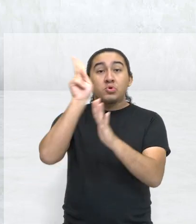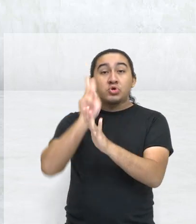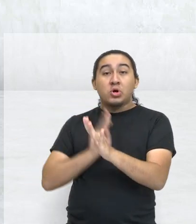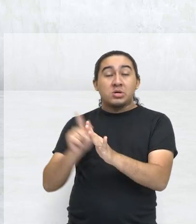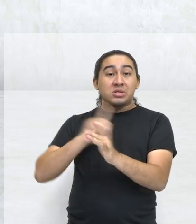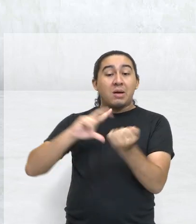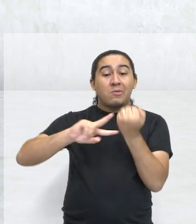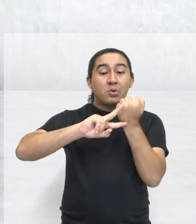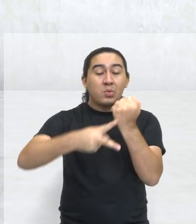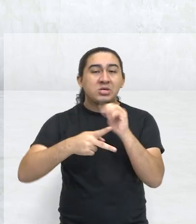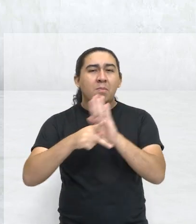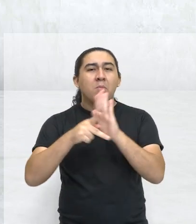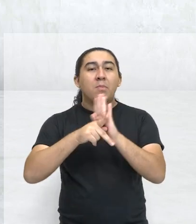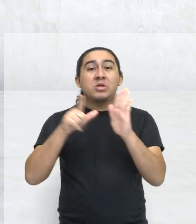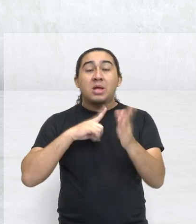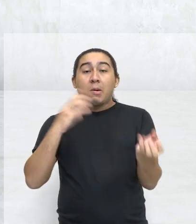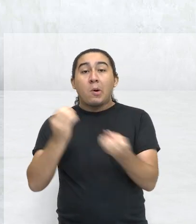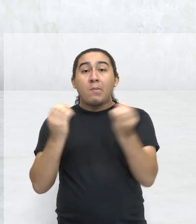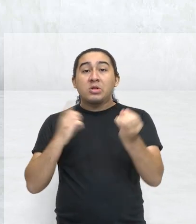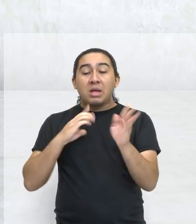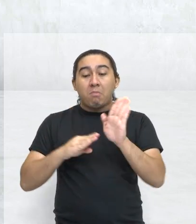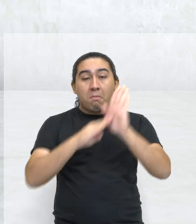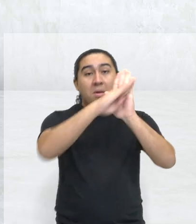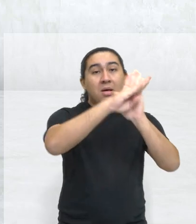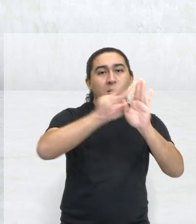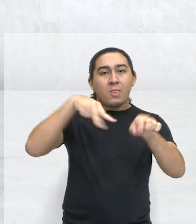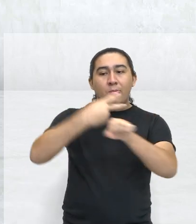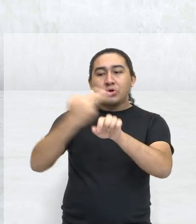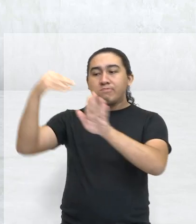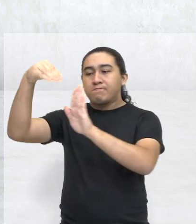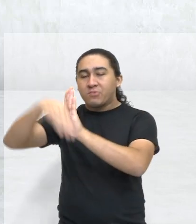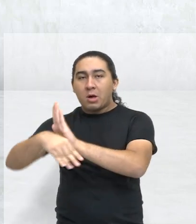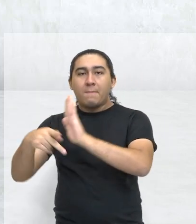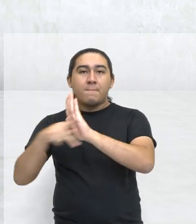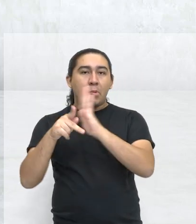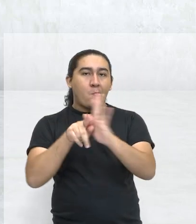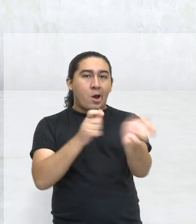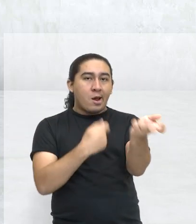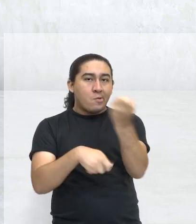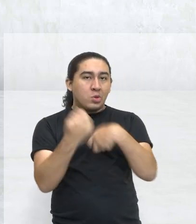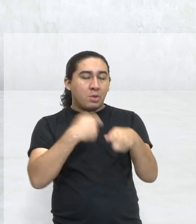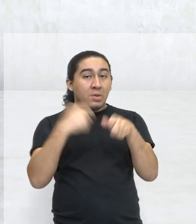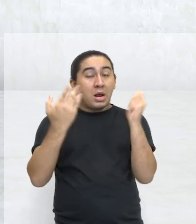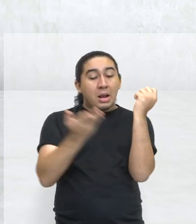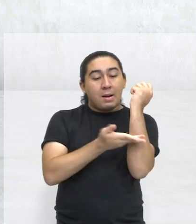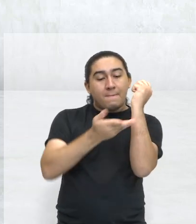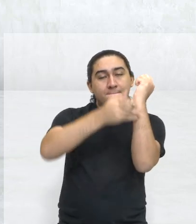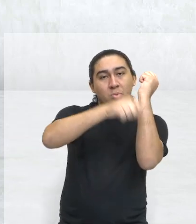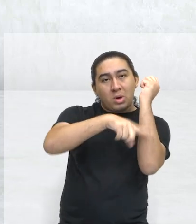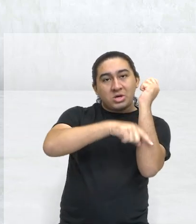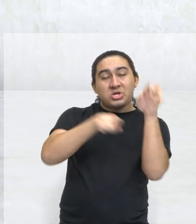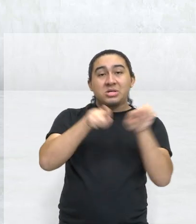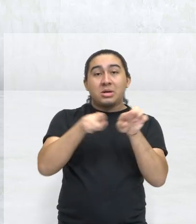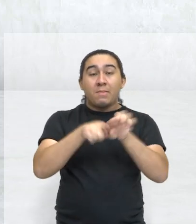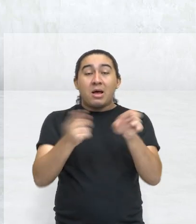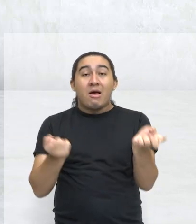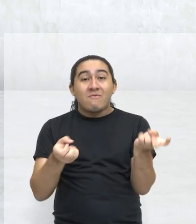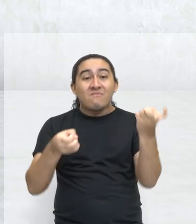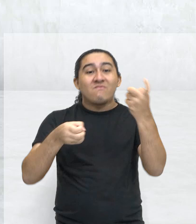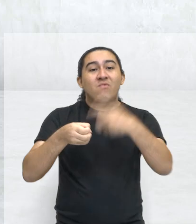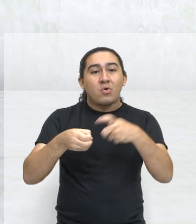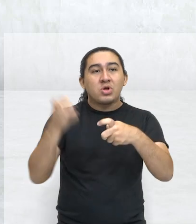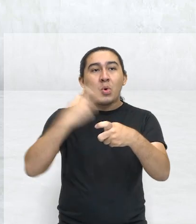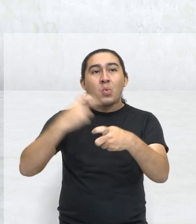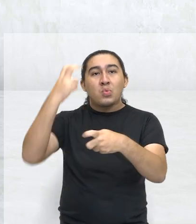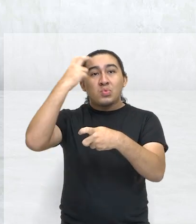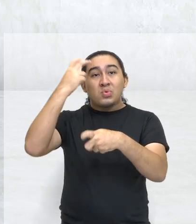reflete o apogeu e declínio da economia da borracha, bem como o renascimento cultural da cidade de Manaus. Aquilo que